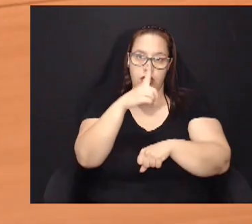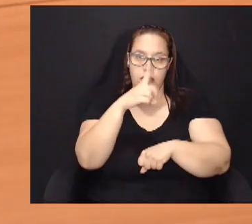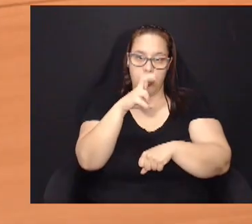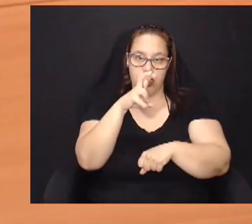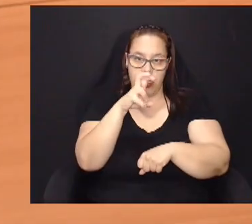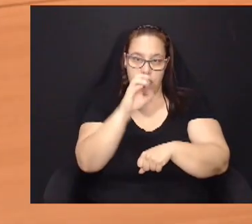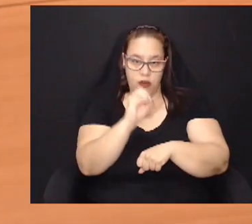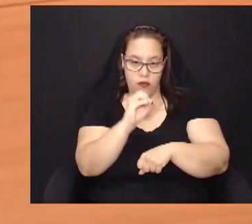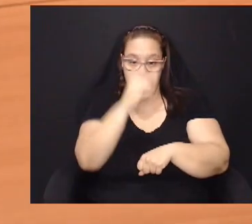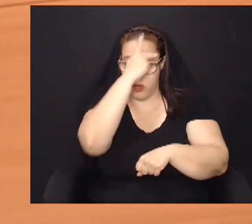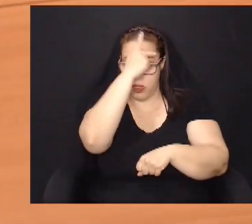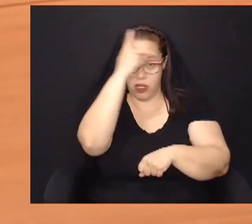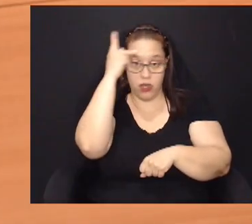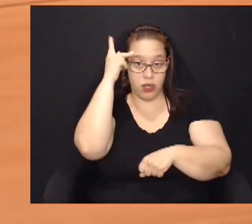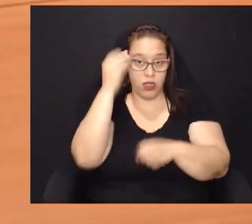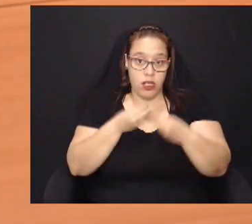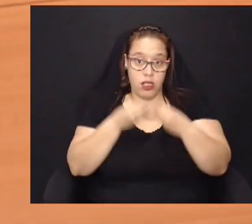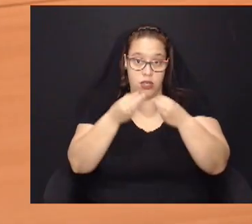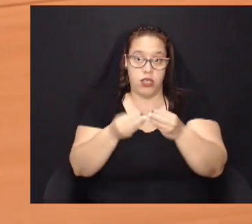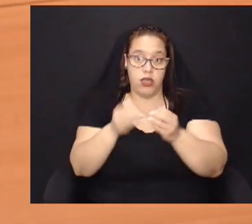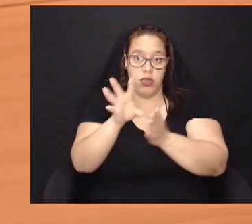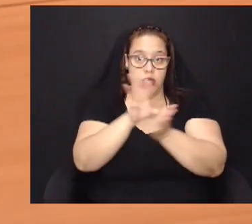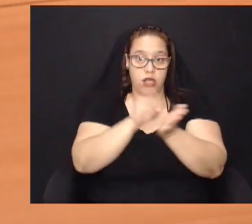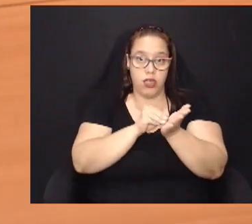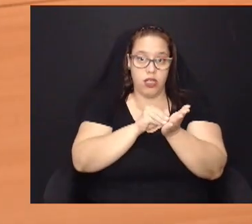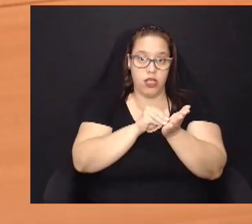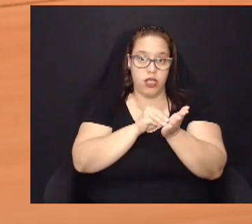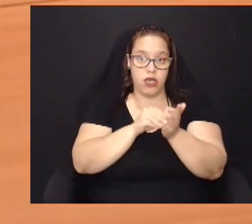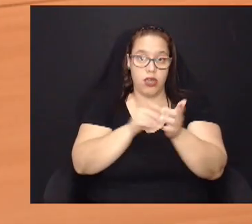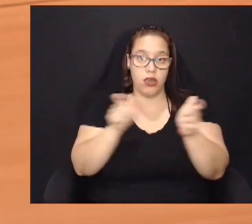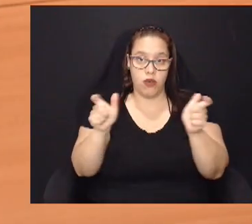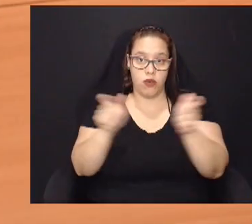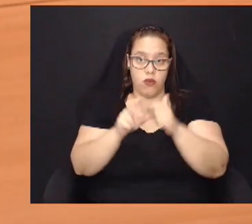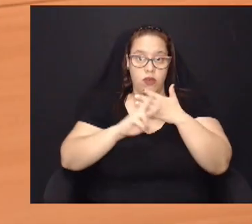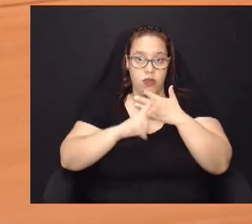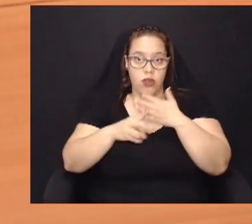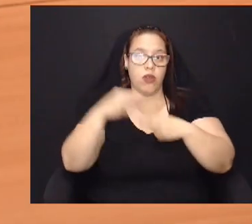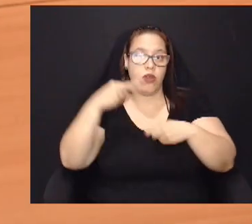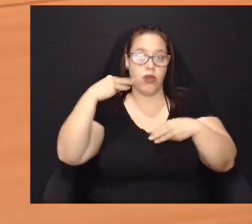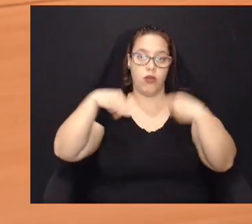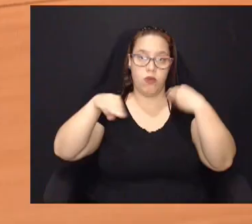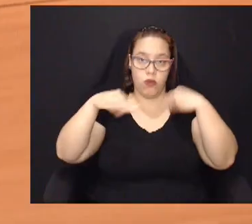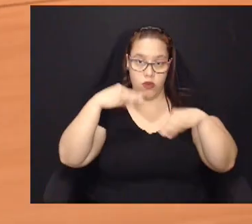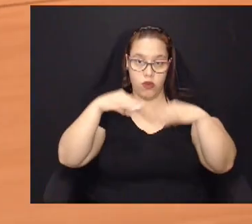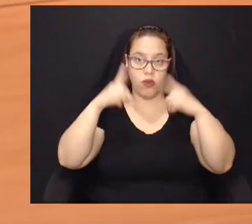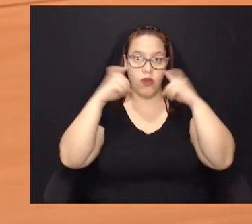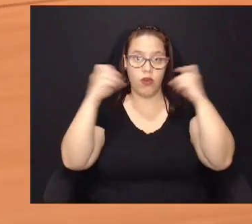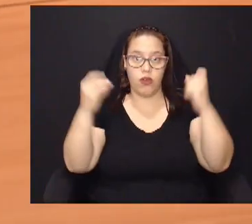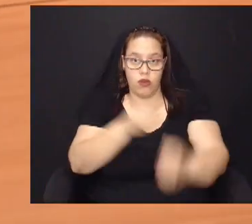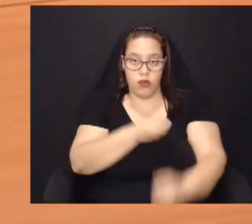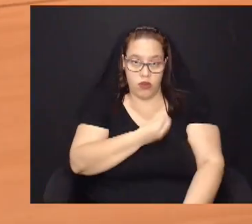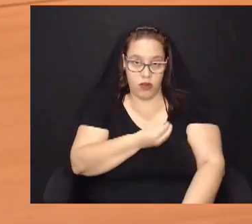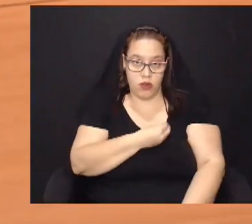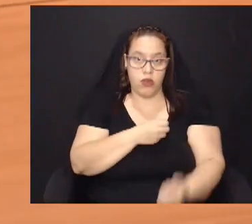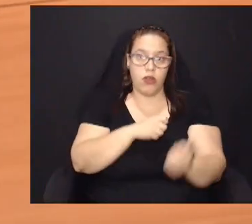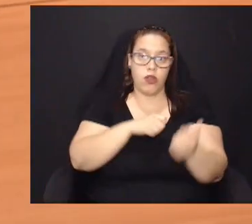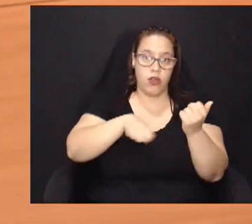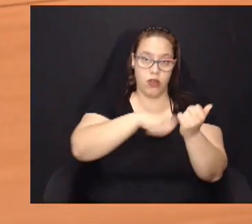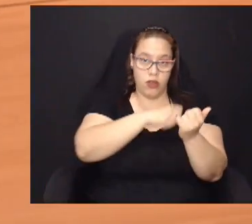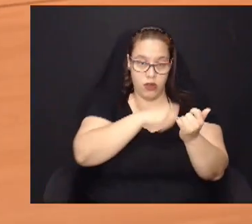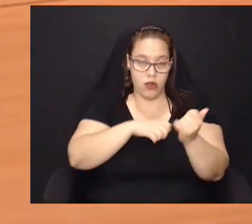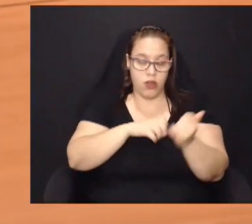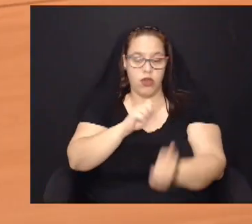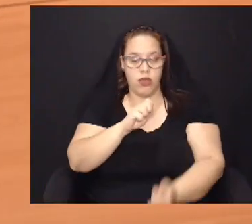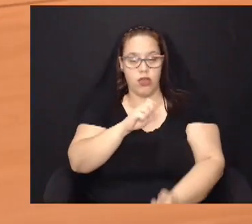pessoas, que oferece modalidade de diversão de menor impacto, como música ao vivo, com instrumentos acústicos